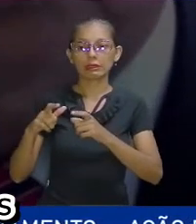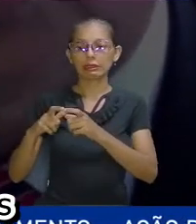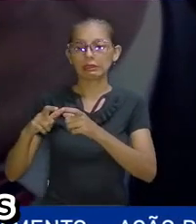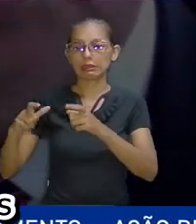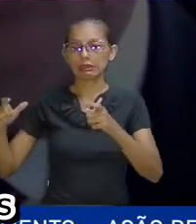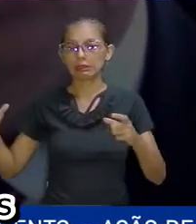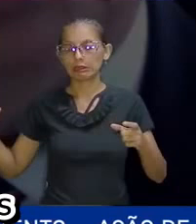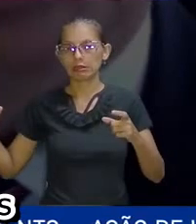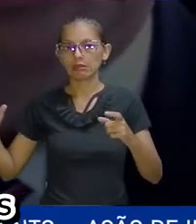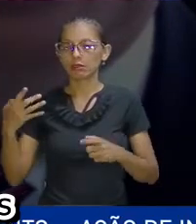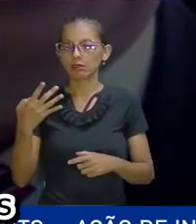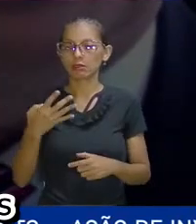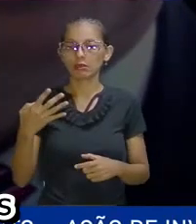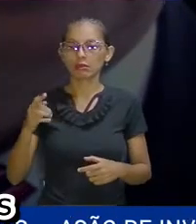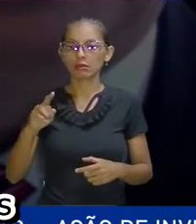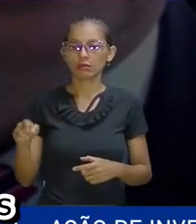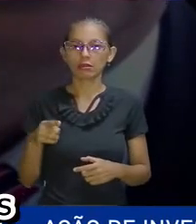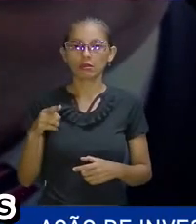44,04%,